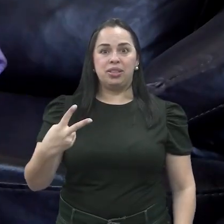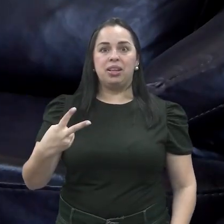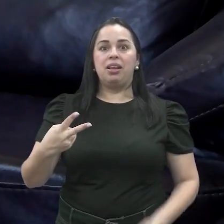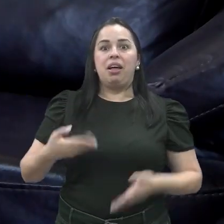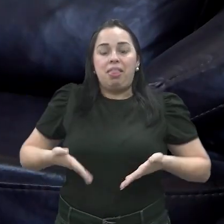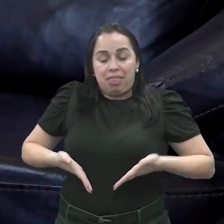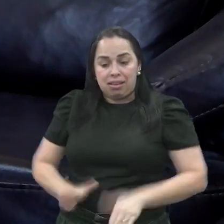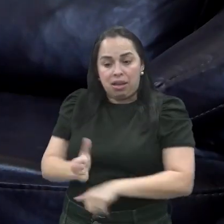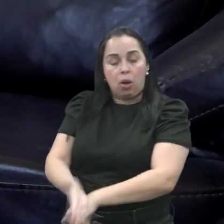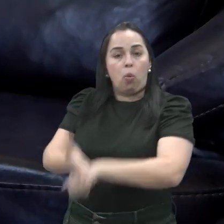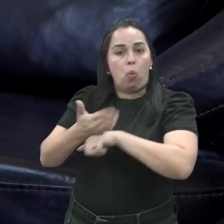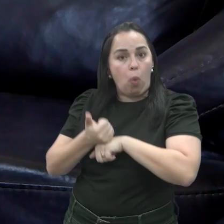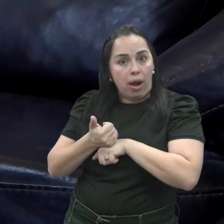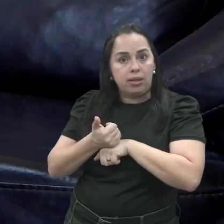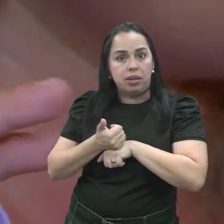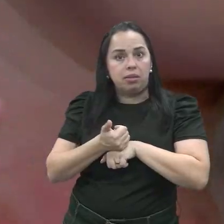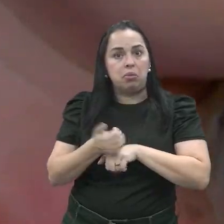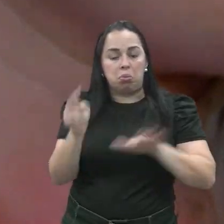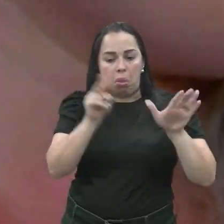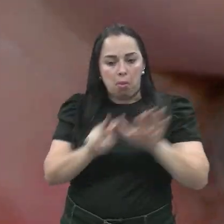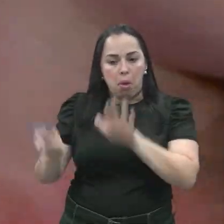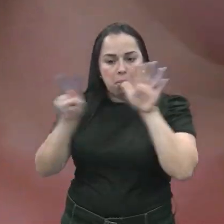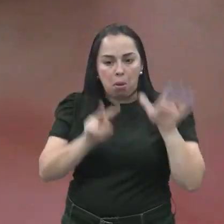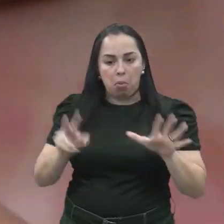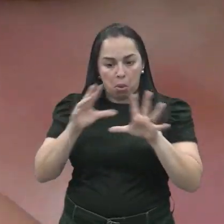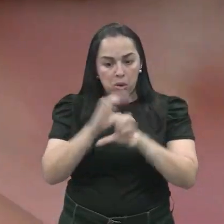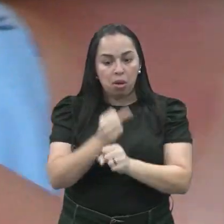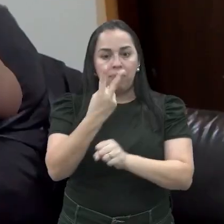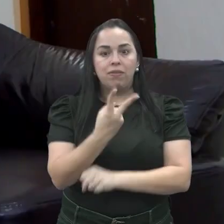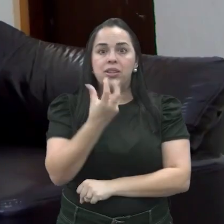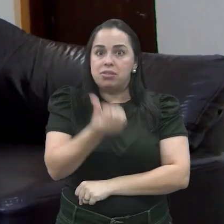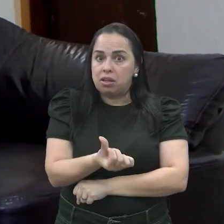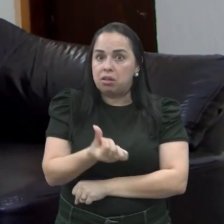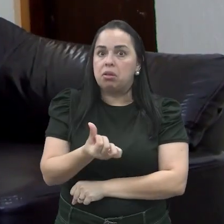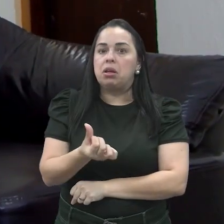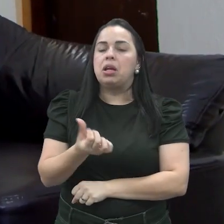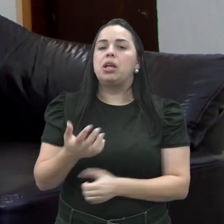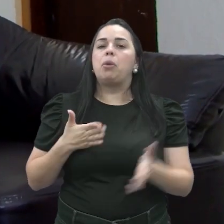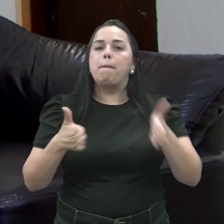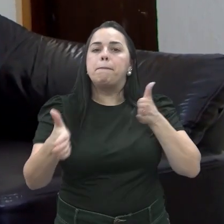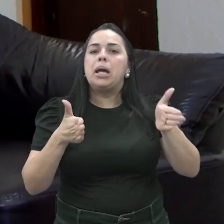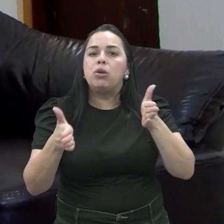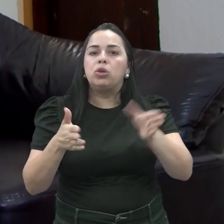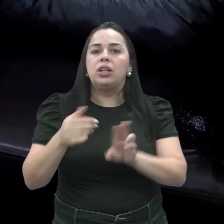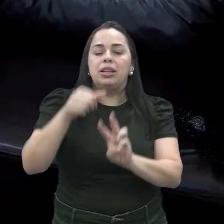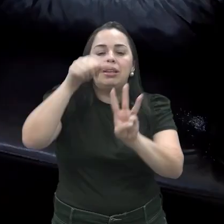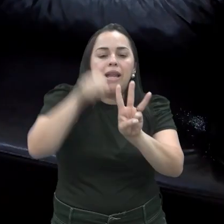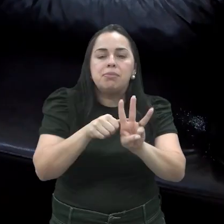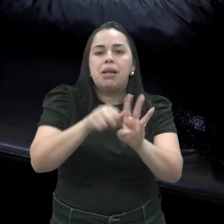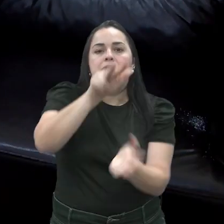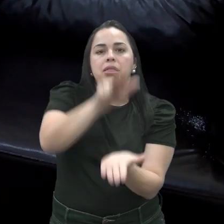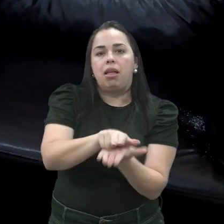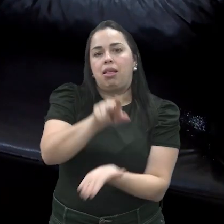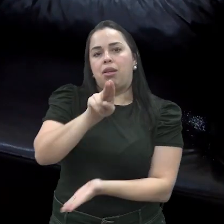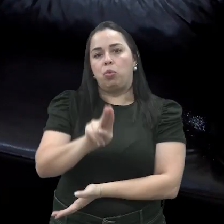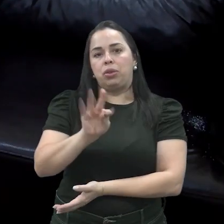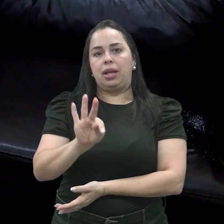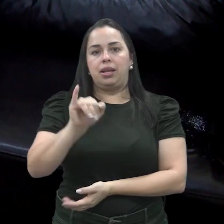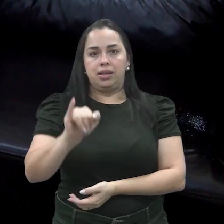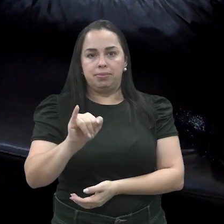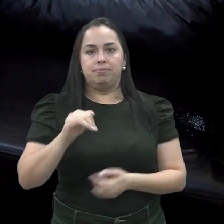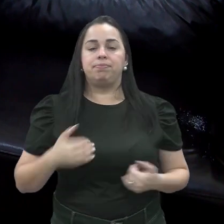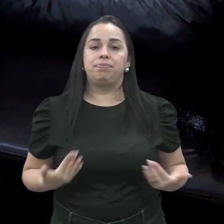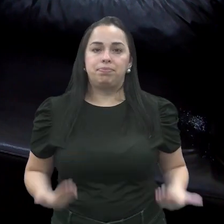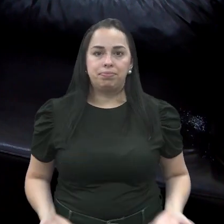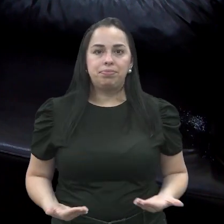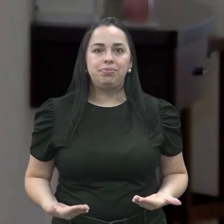anos nasceram prematuras de 26 semanas e lutaram pela vida durante quase 3 meses, enquanto estavam internadas